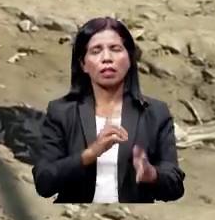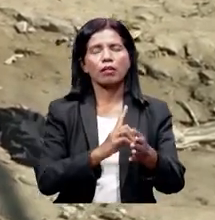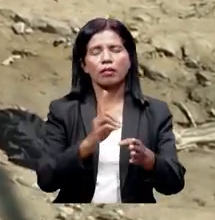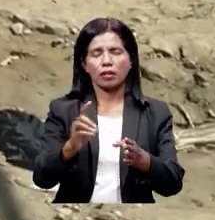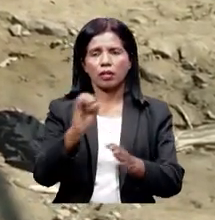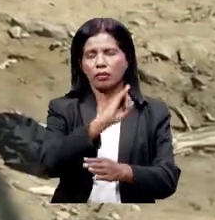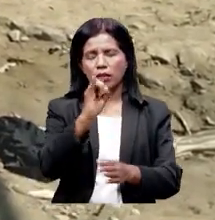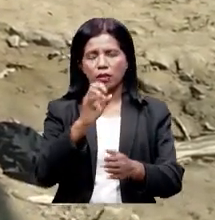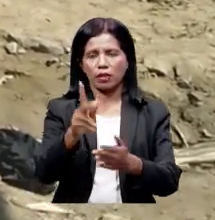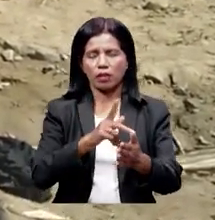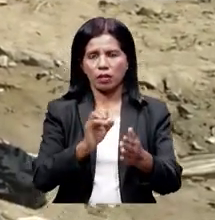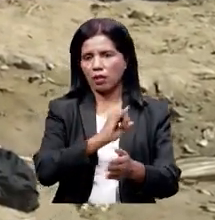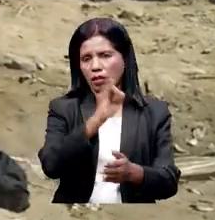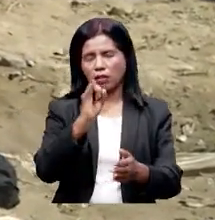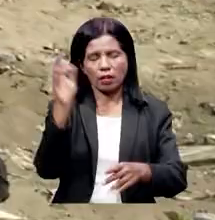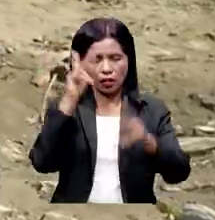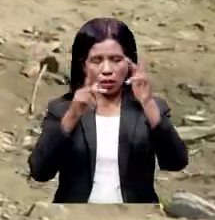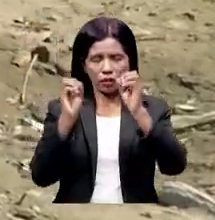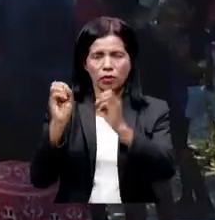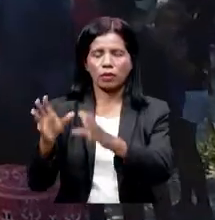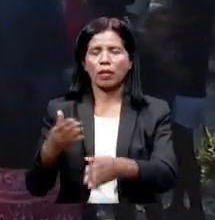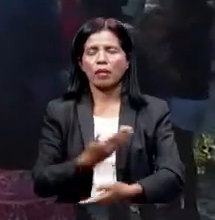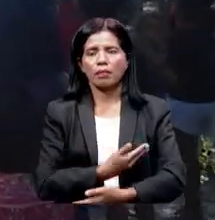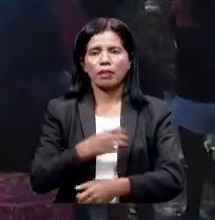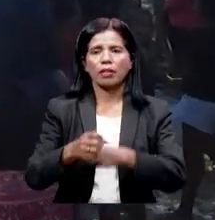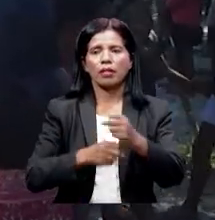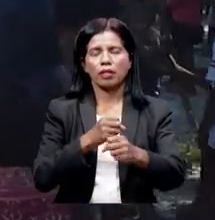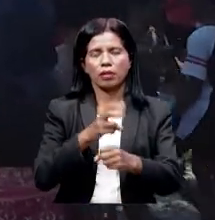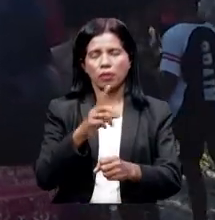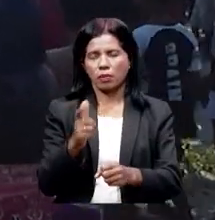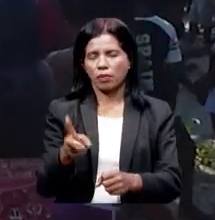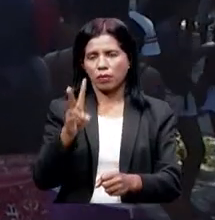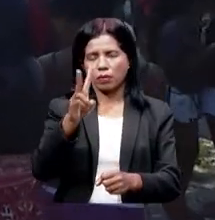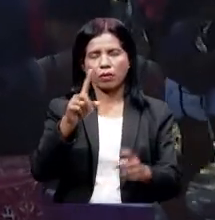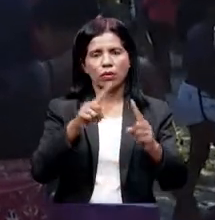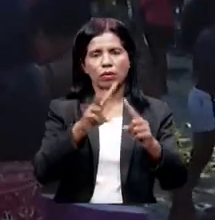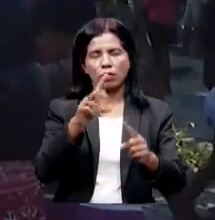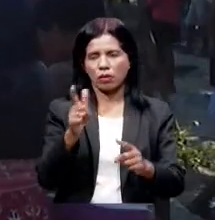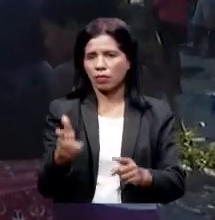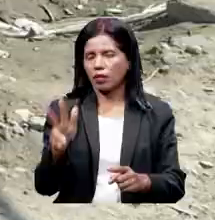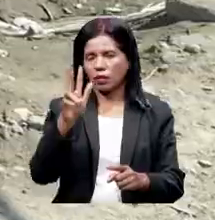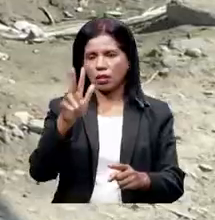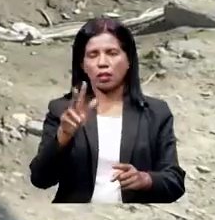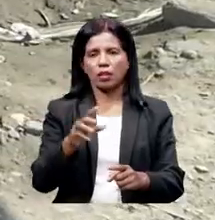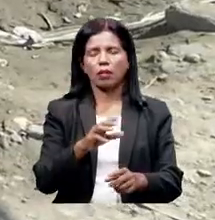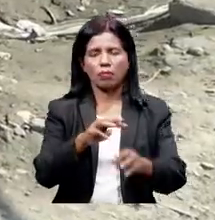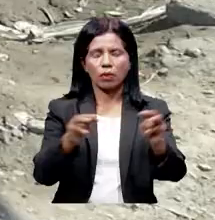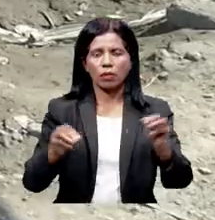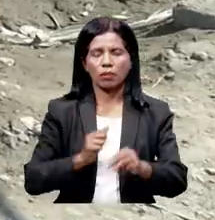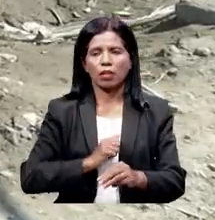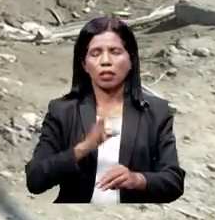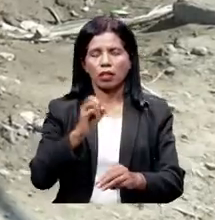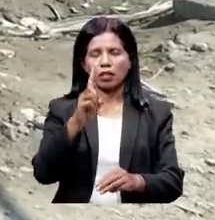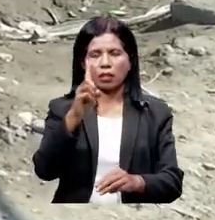Investigação Criminal identifica caso CBB Rahu Tina Rihun Rua Rua to Tina Rihun Rua Rua Nolo Resintolu, Município Ainaru